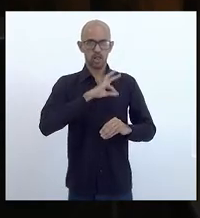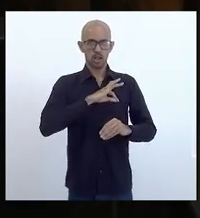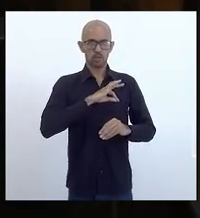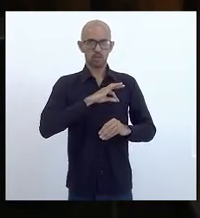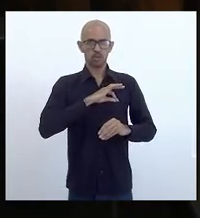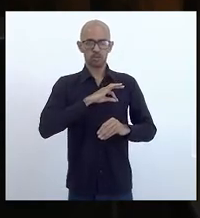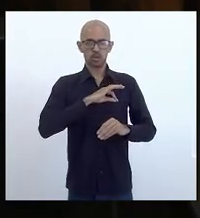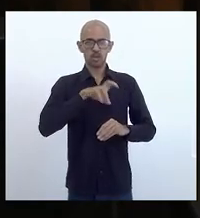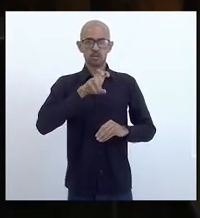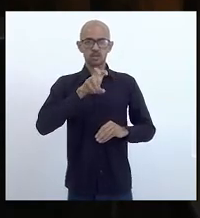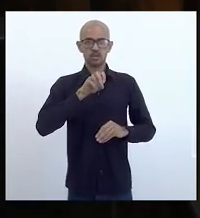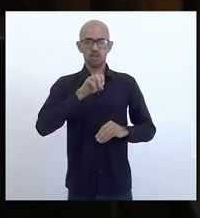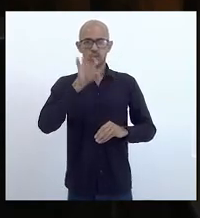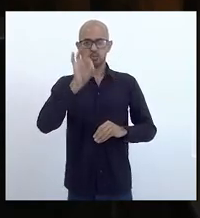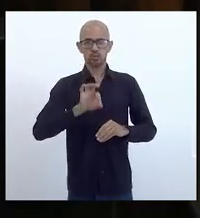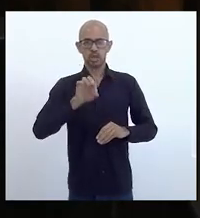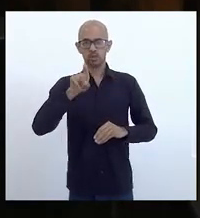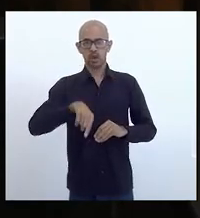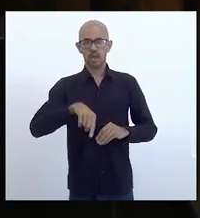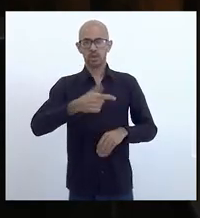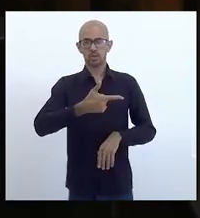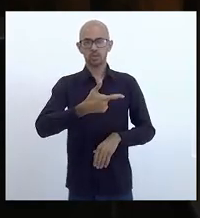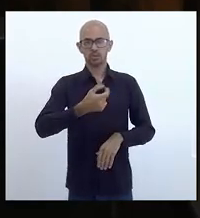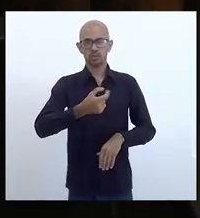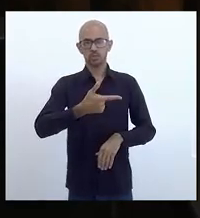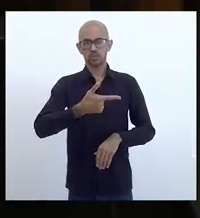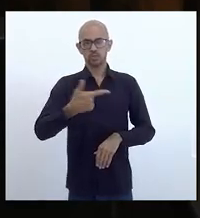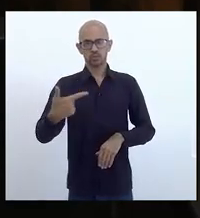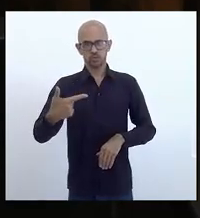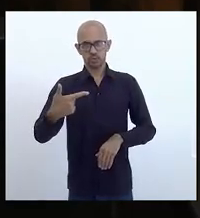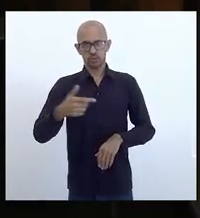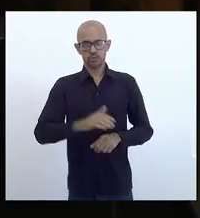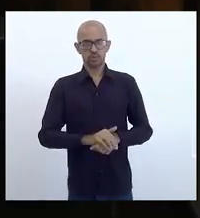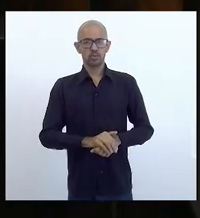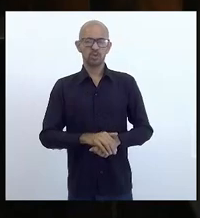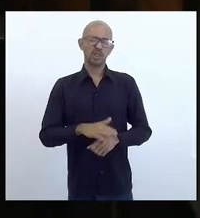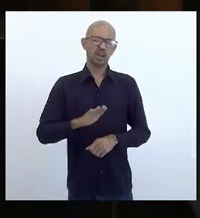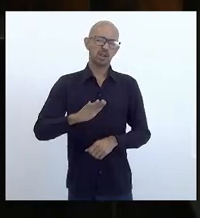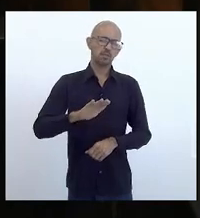50% seria no ano de 2022, o que daria